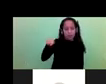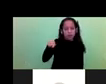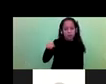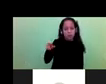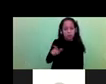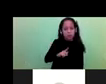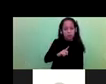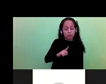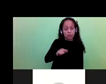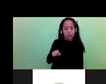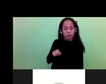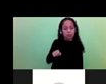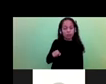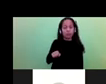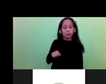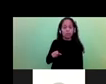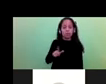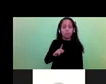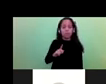que